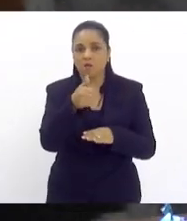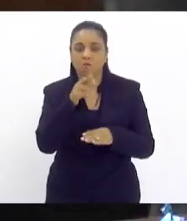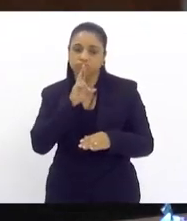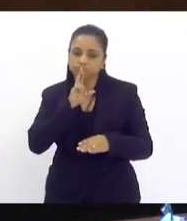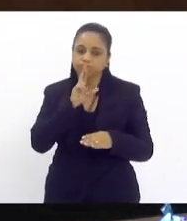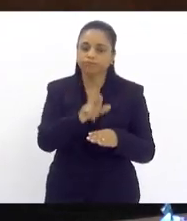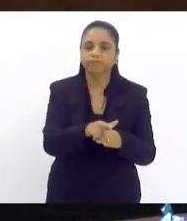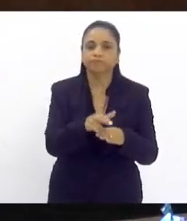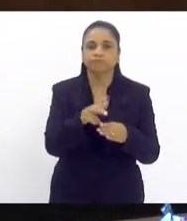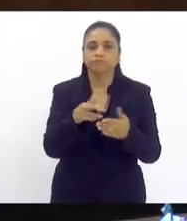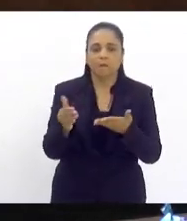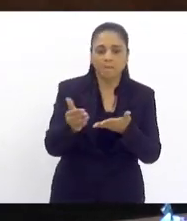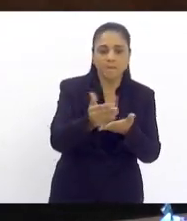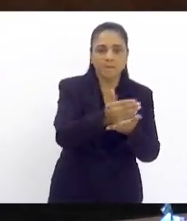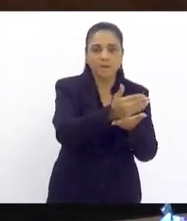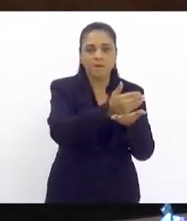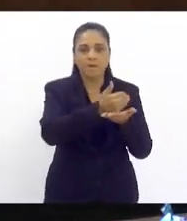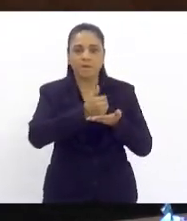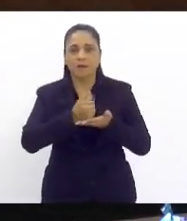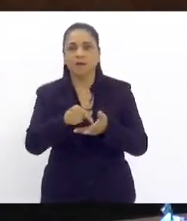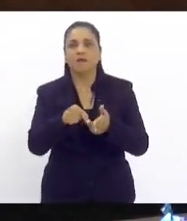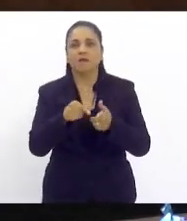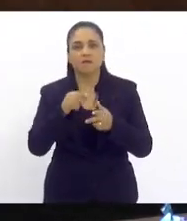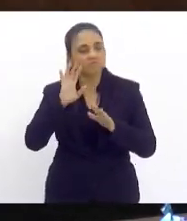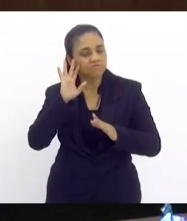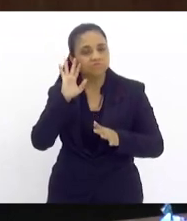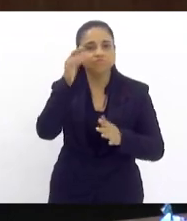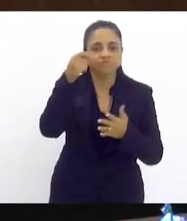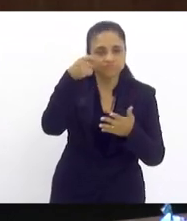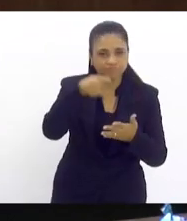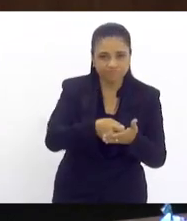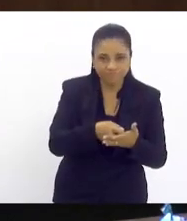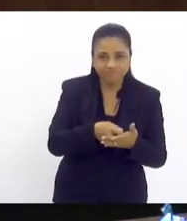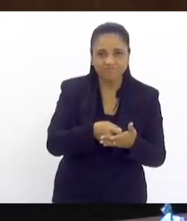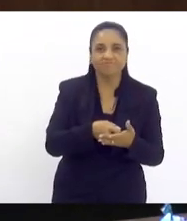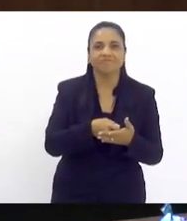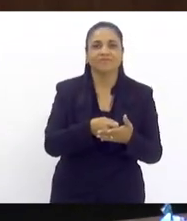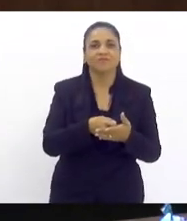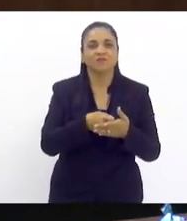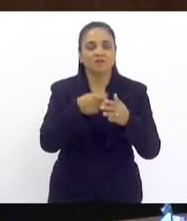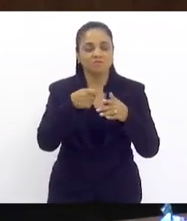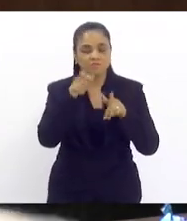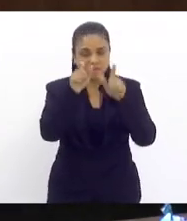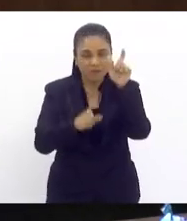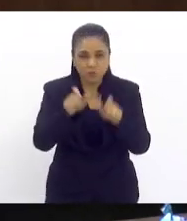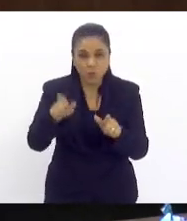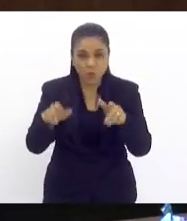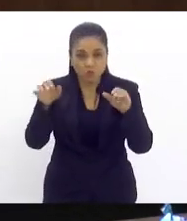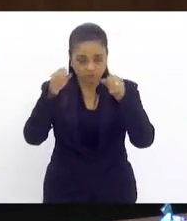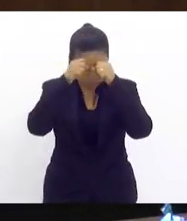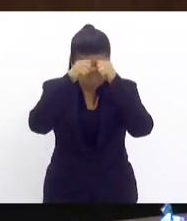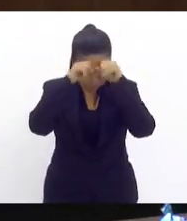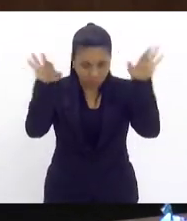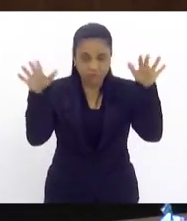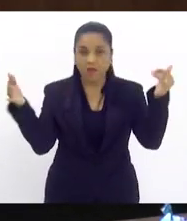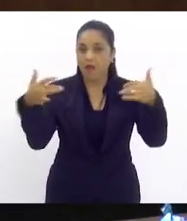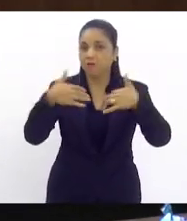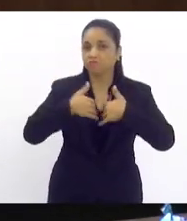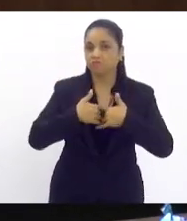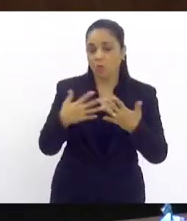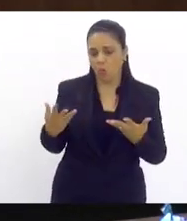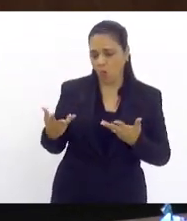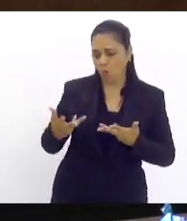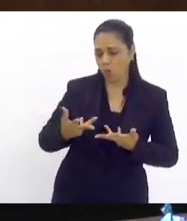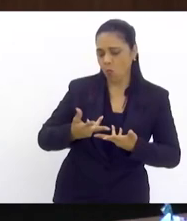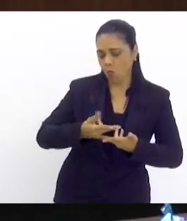é que traz melhores soluções para que estas pessoas com autismo tenham uma melhor qualidade de vida. Então,